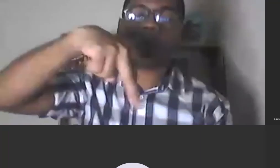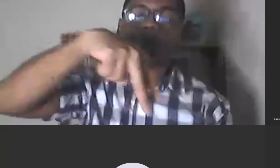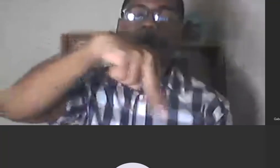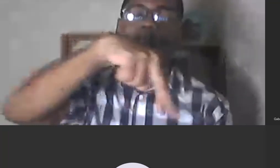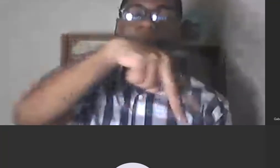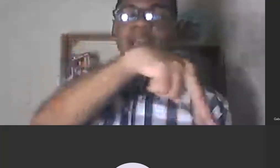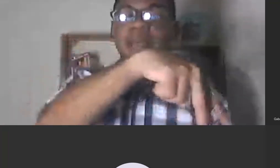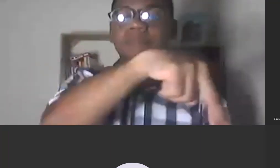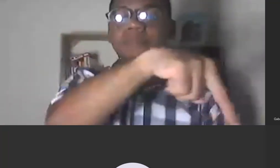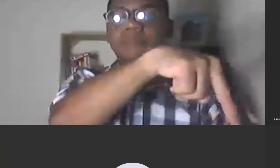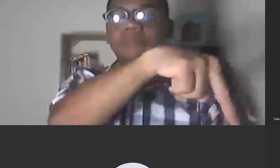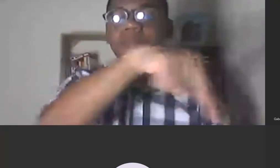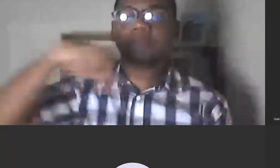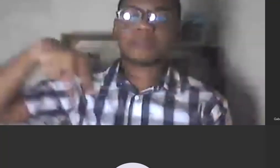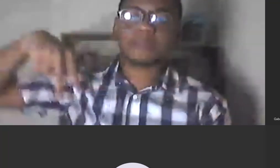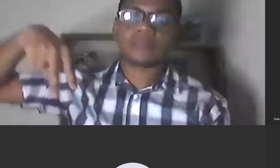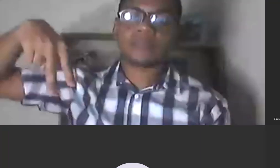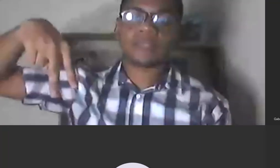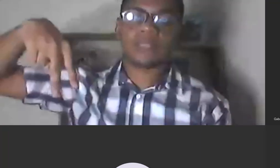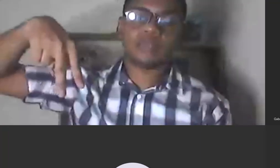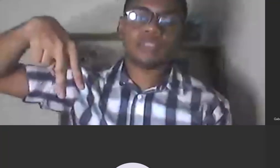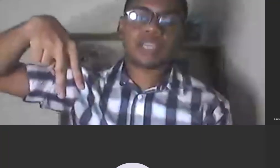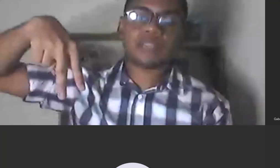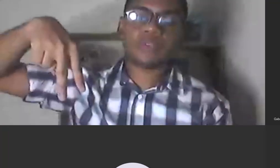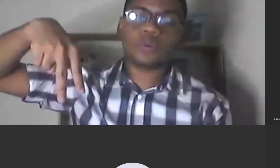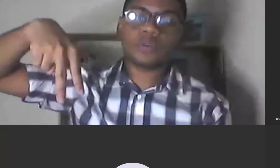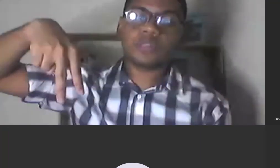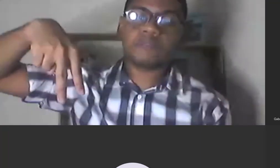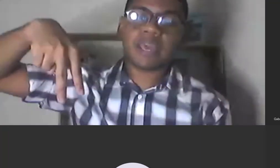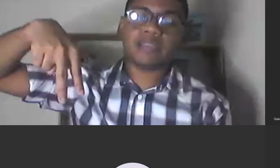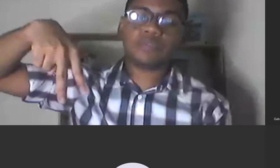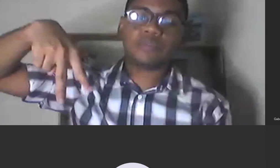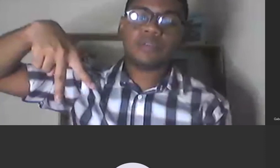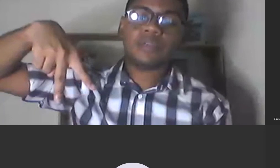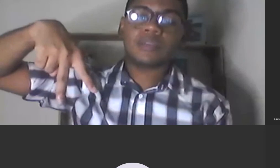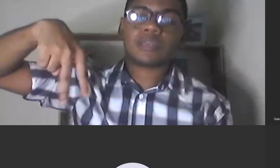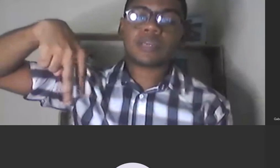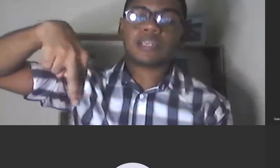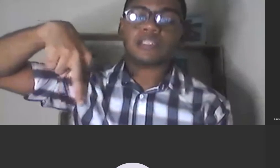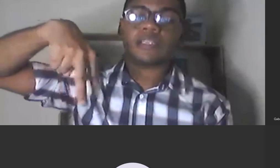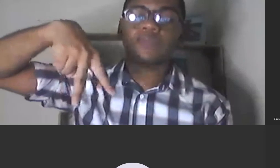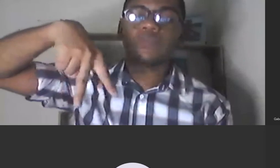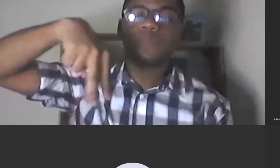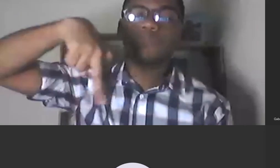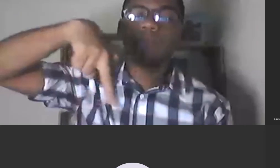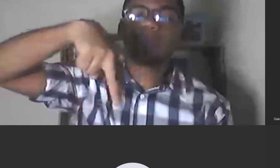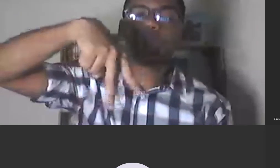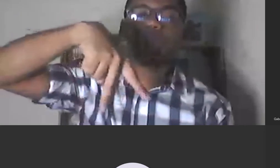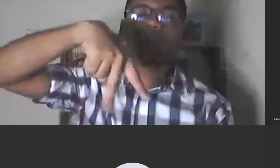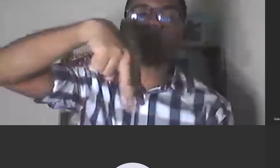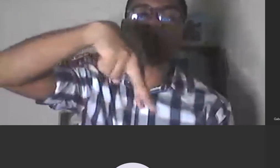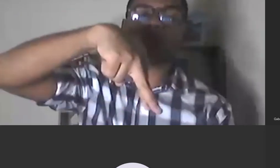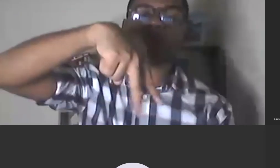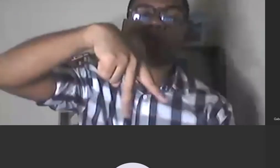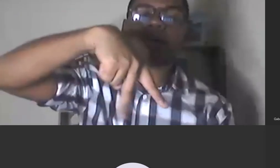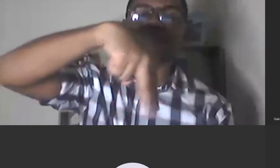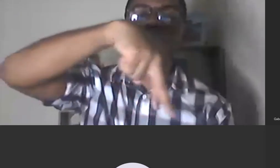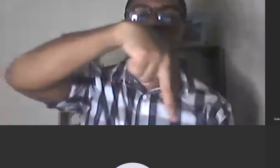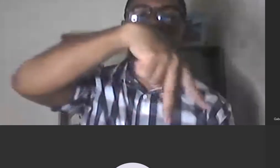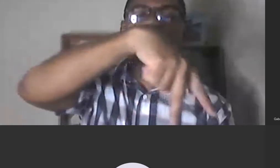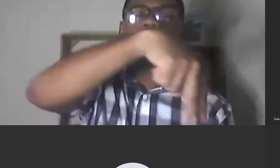Andar ou caminhar. Dedo indicador e médio, agitando um e